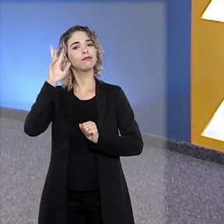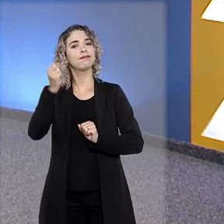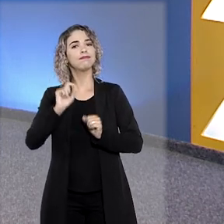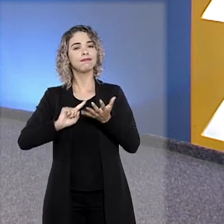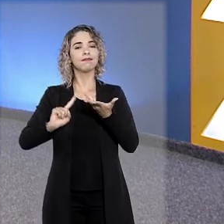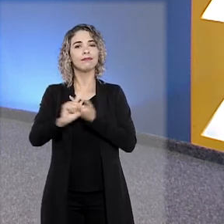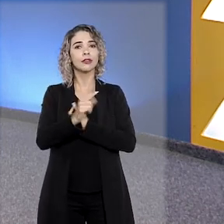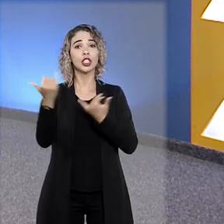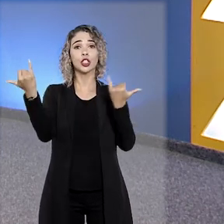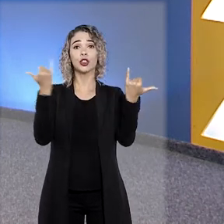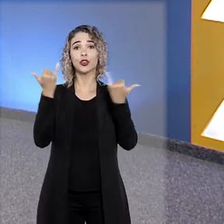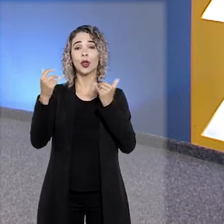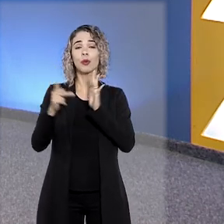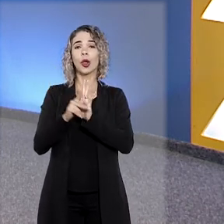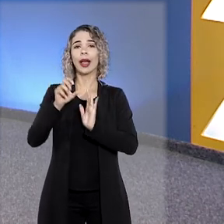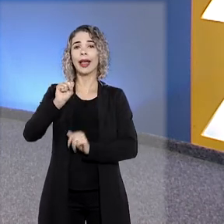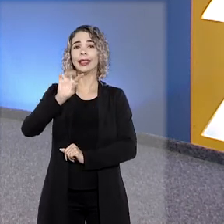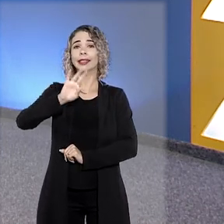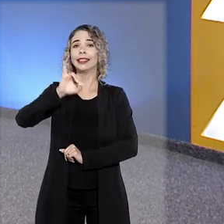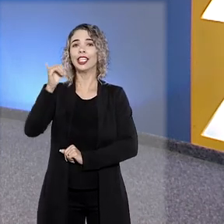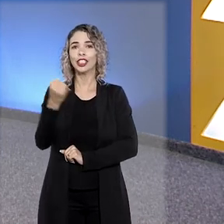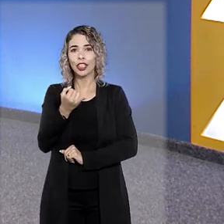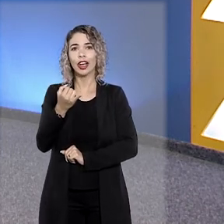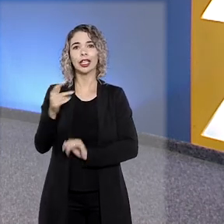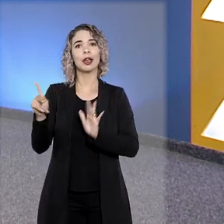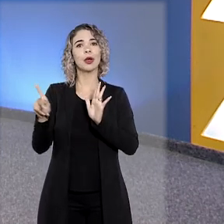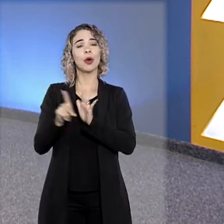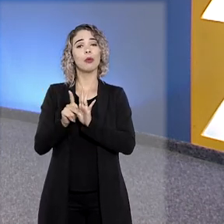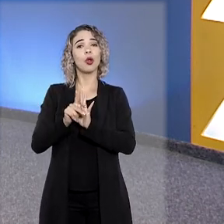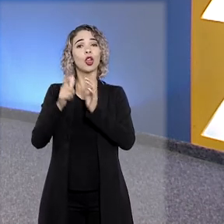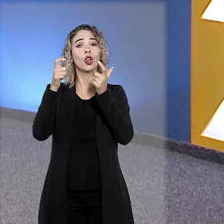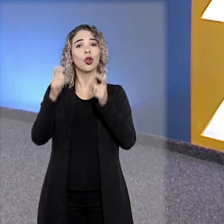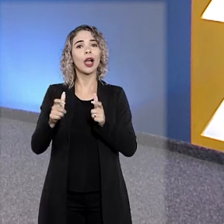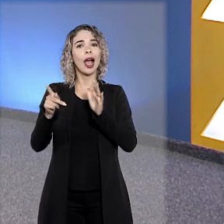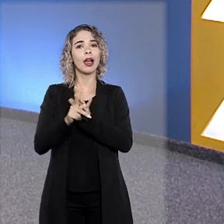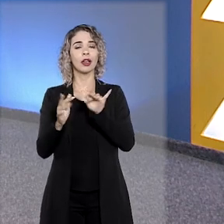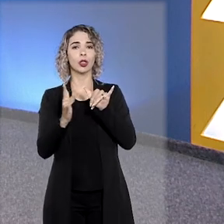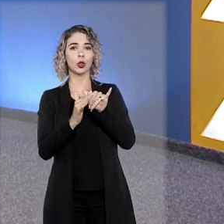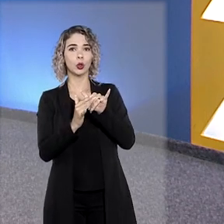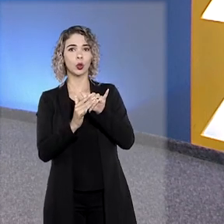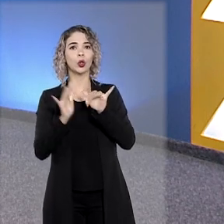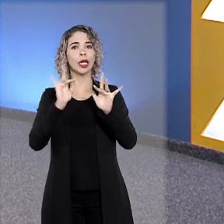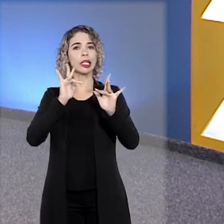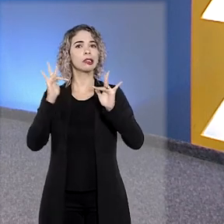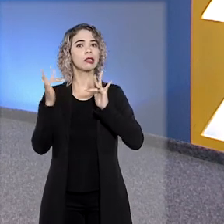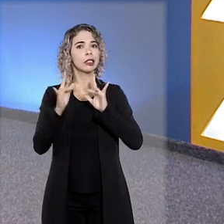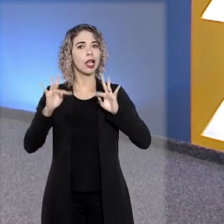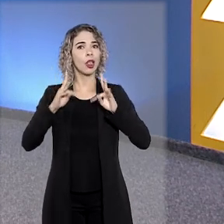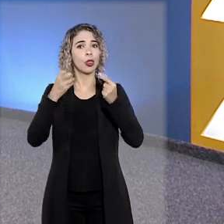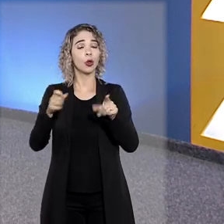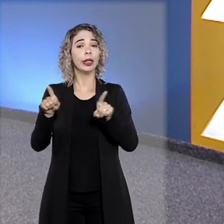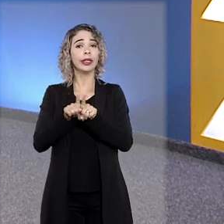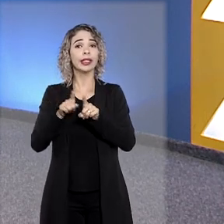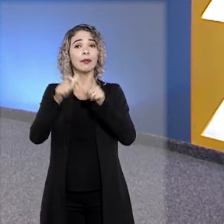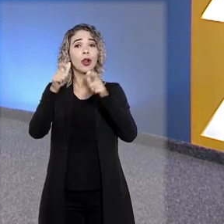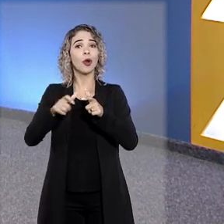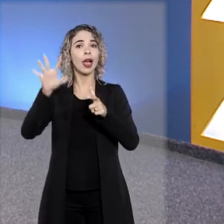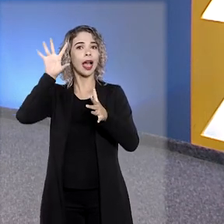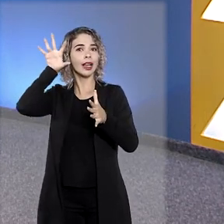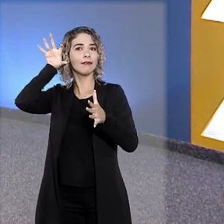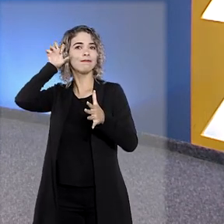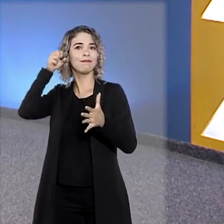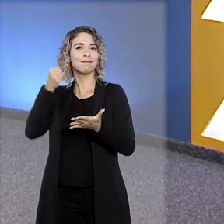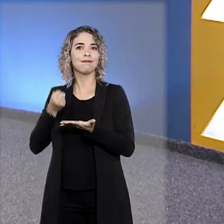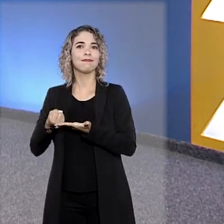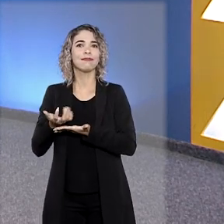outras decisões e informações do Tribunal da Cidadania no nosso canal do YouTube, nas redes sociais e nas